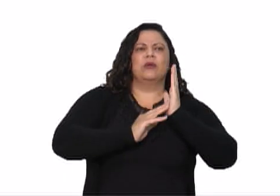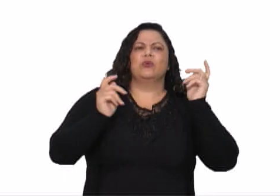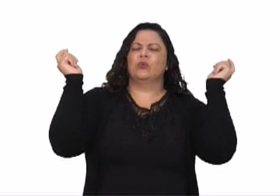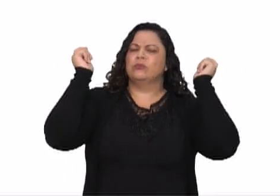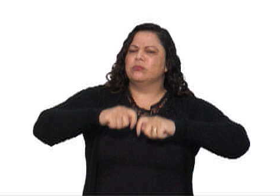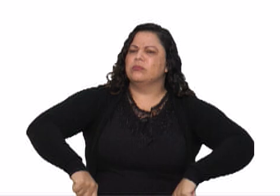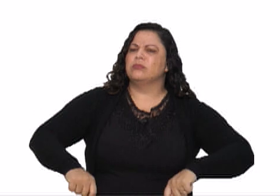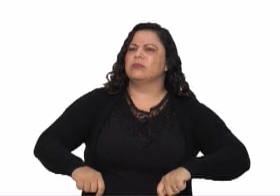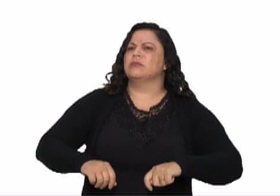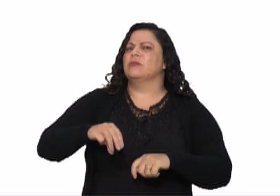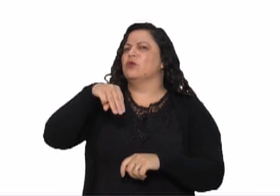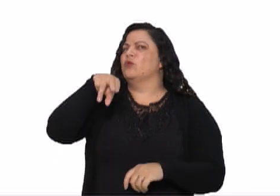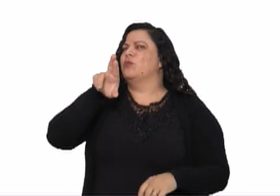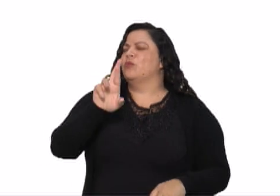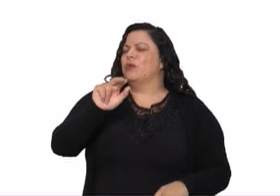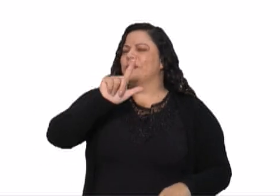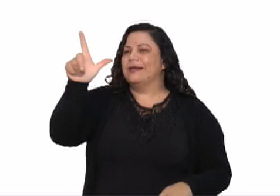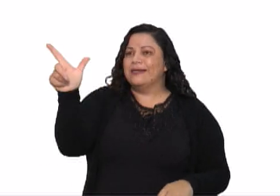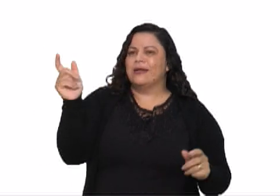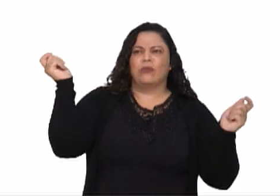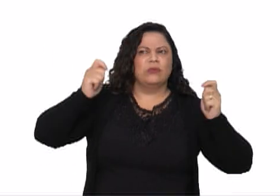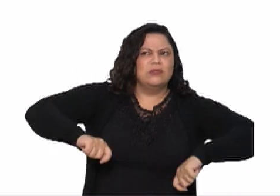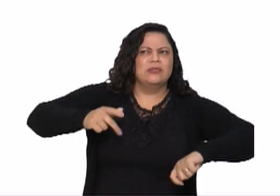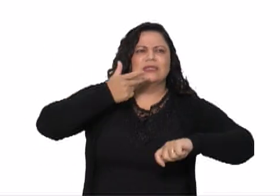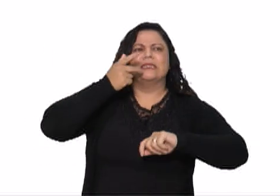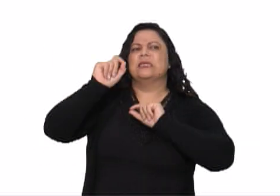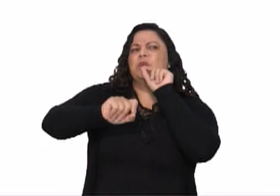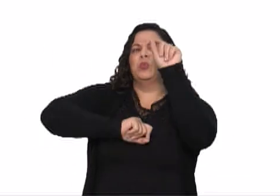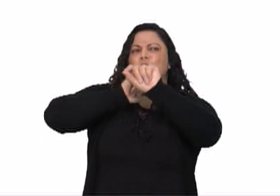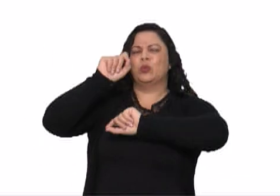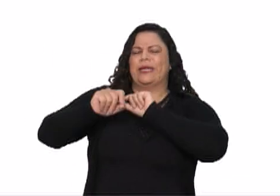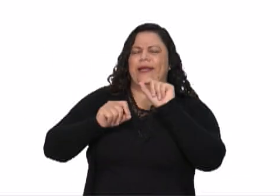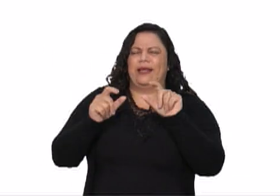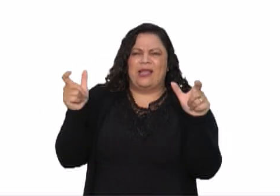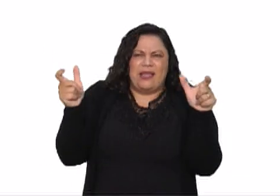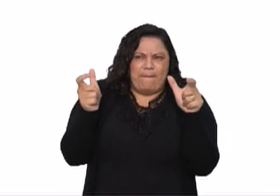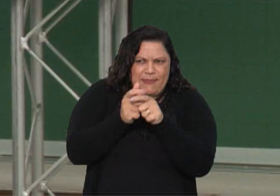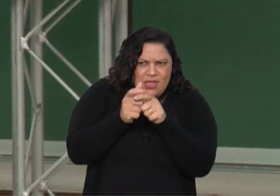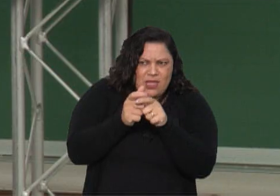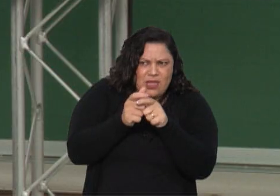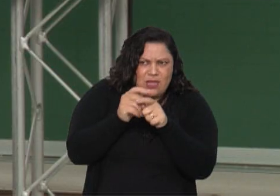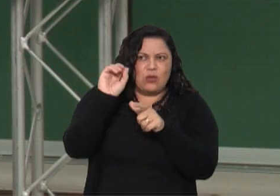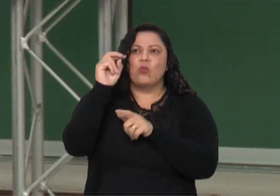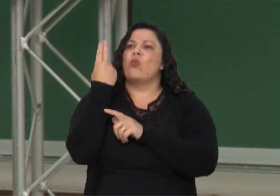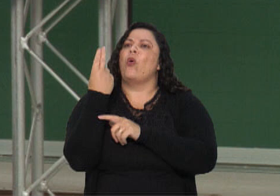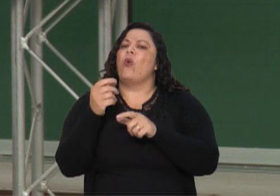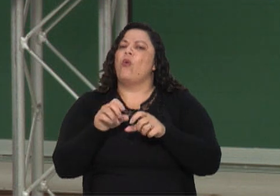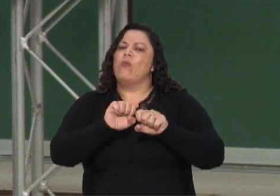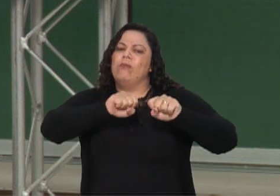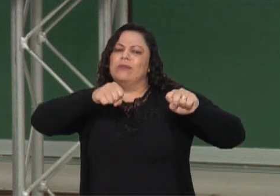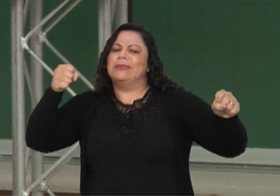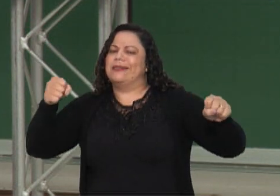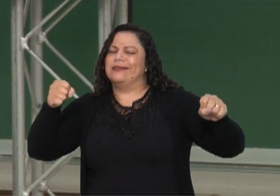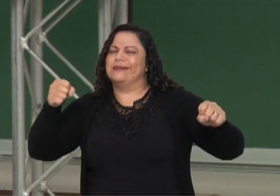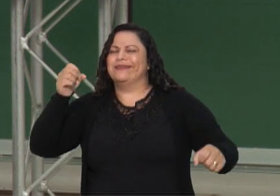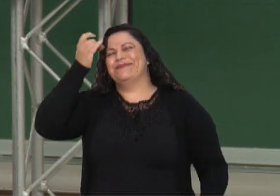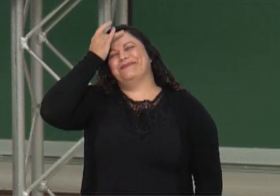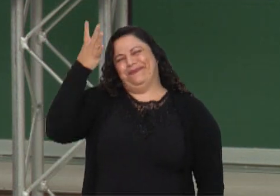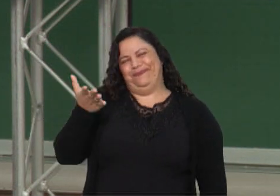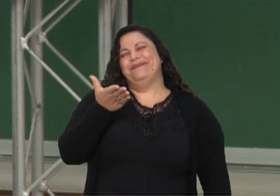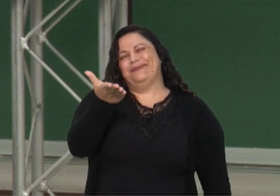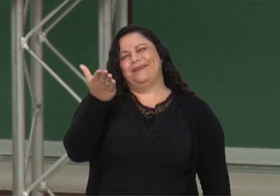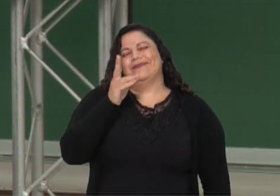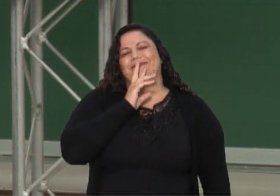podemos dizer que são realizadas em painéis pequenos ou grandes? Super fácil de responder,